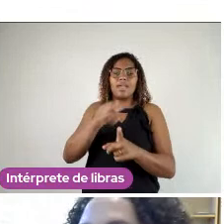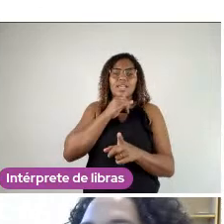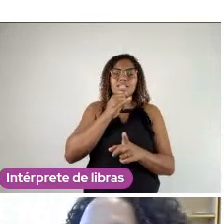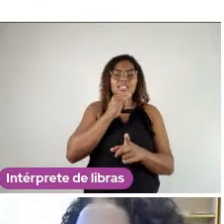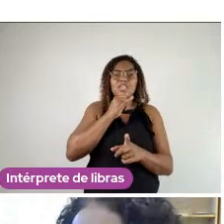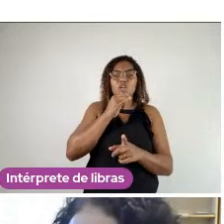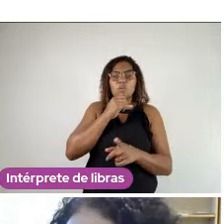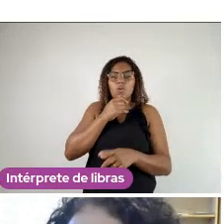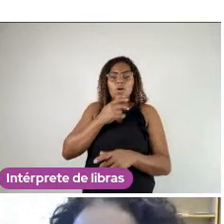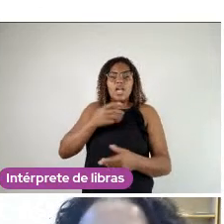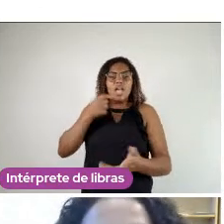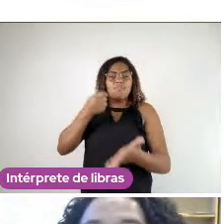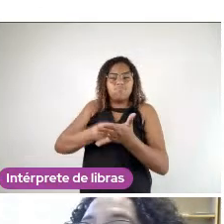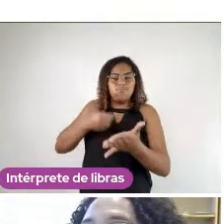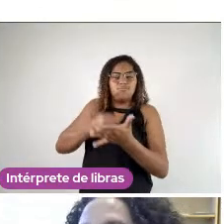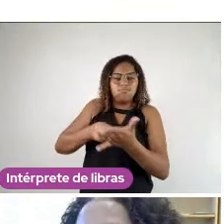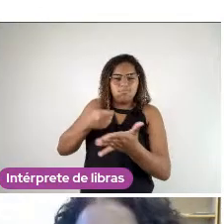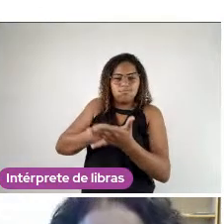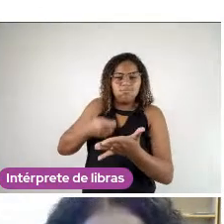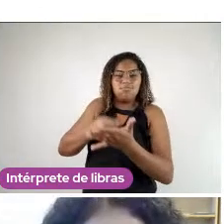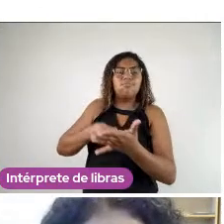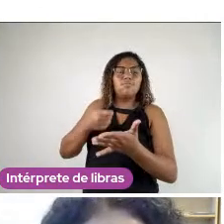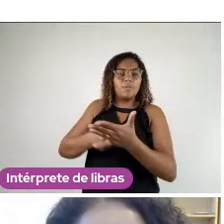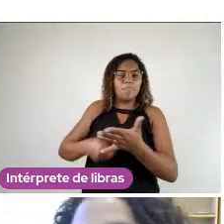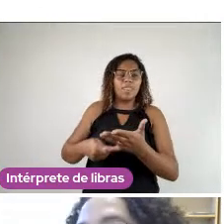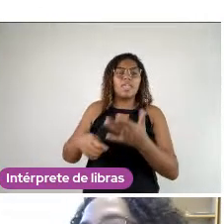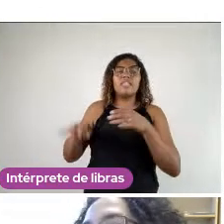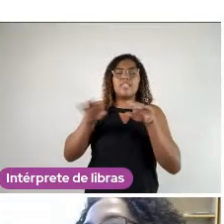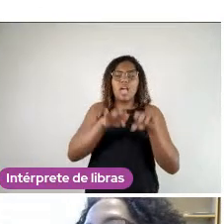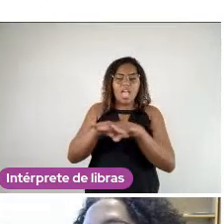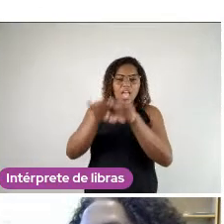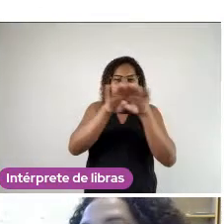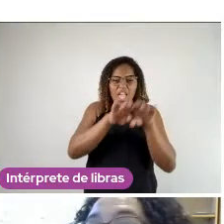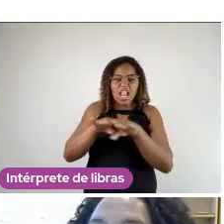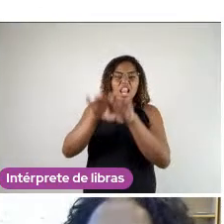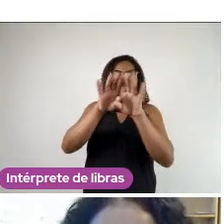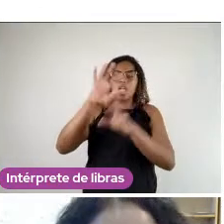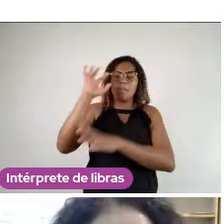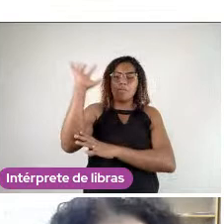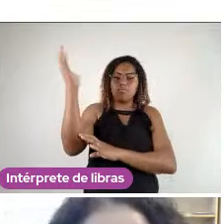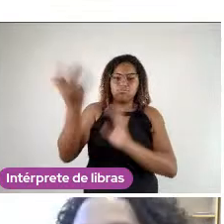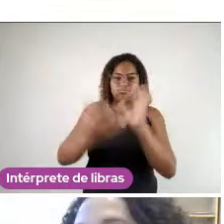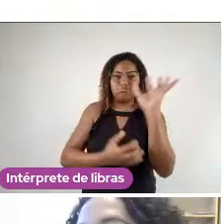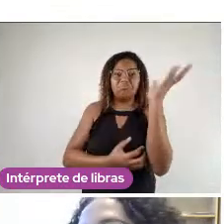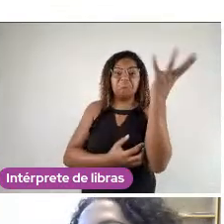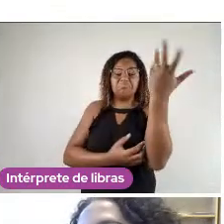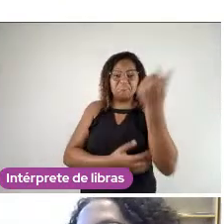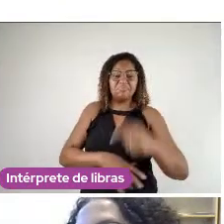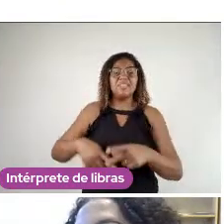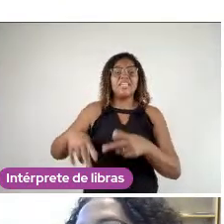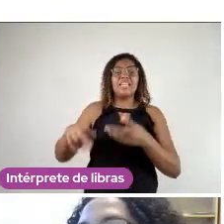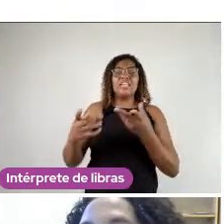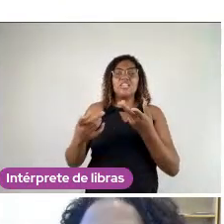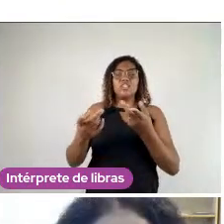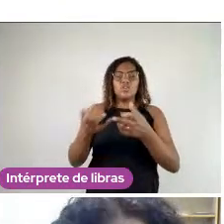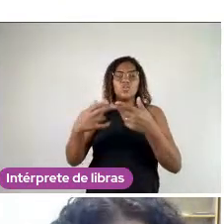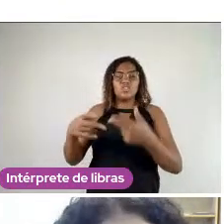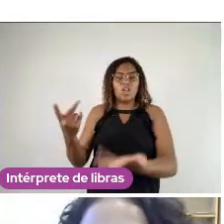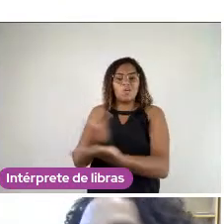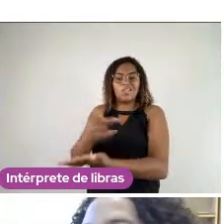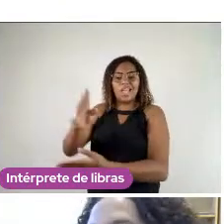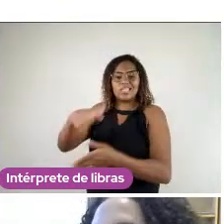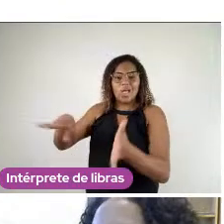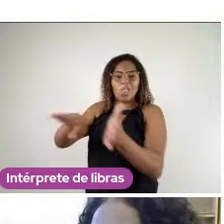resiliência costal, a biodiversidade, como as comunidades costeiras são afetadas, né? Os negócios locais. Aí também